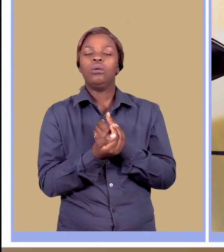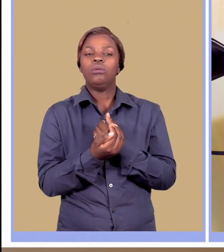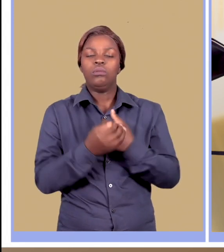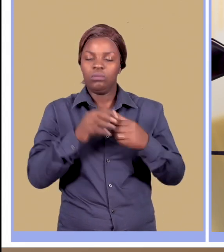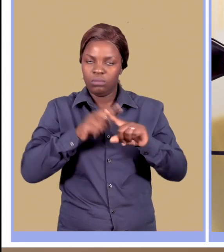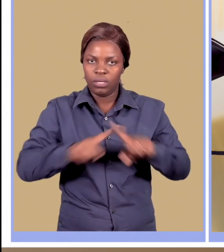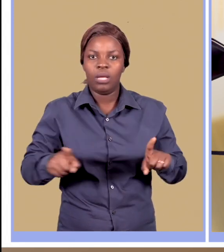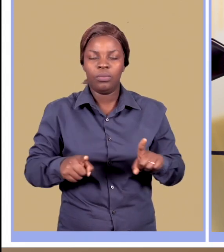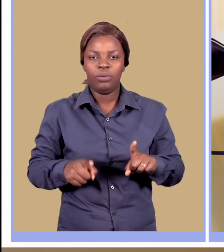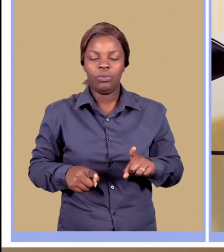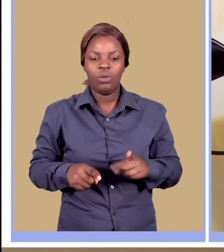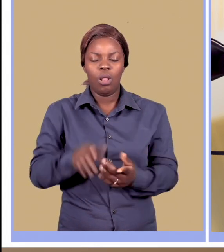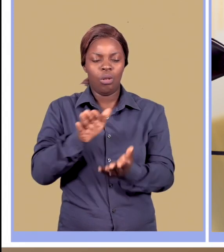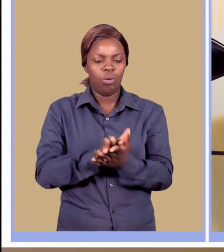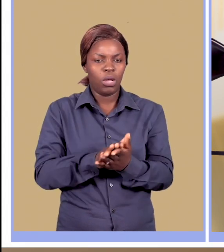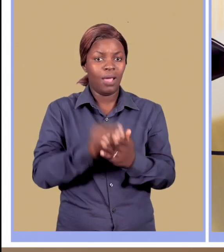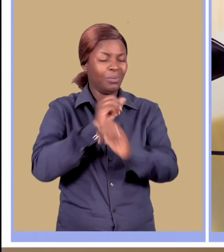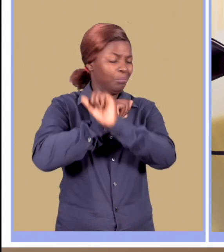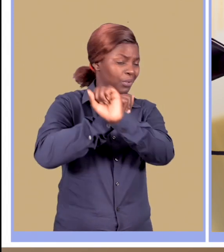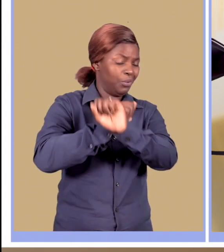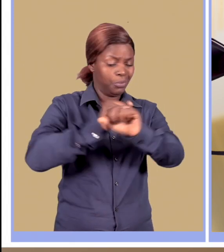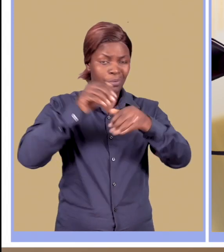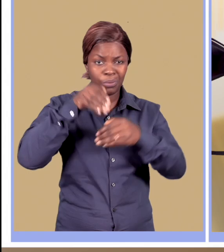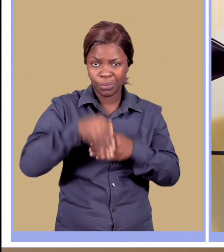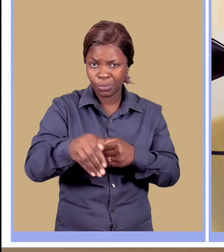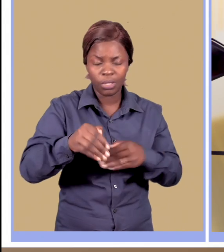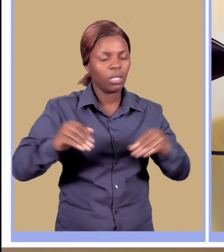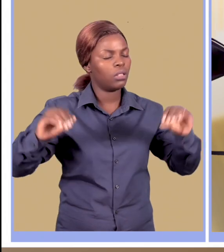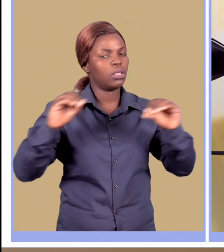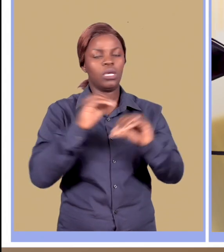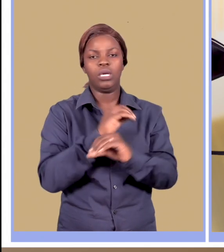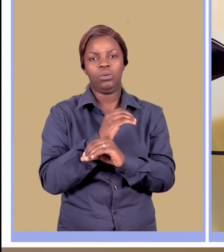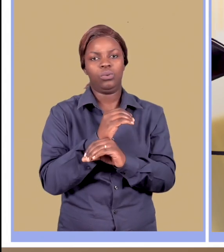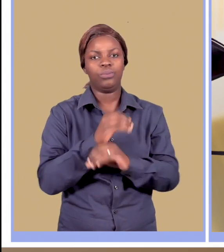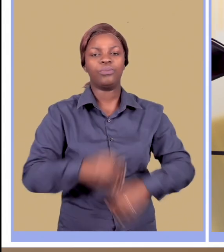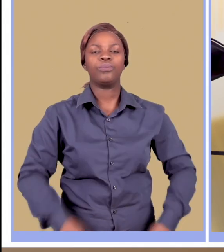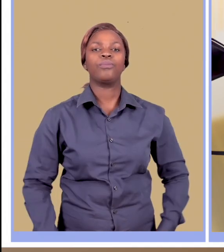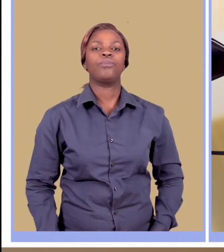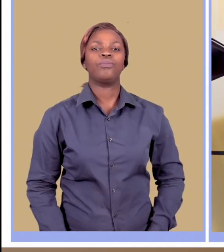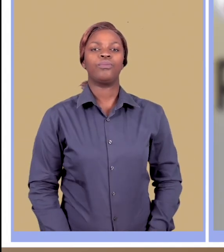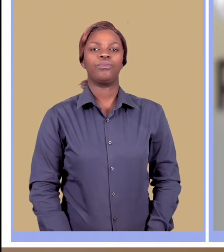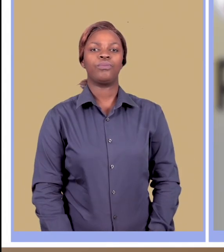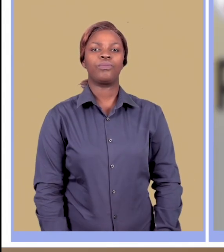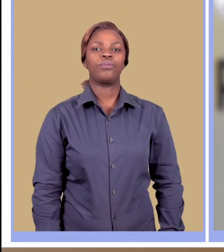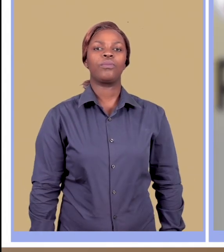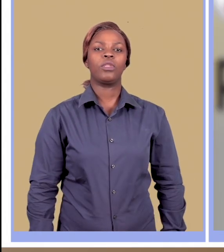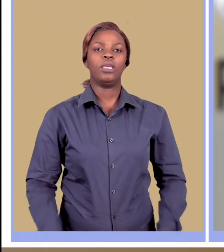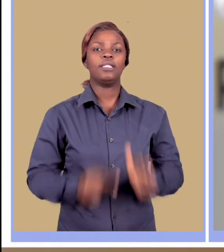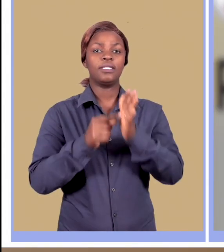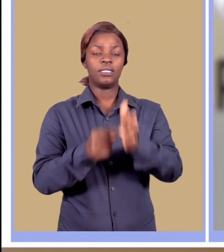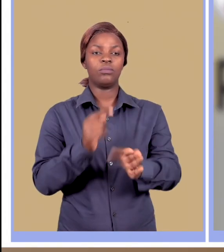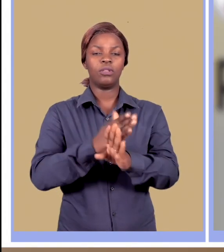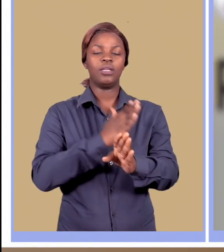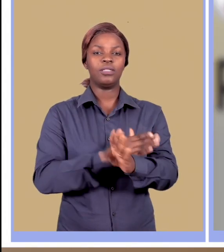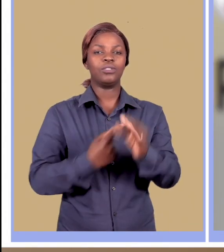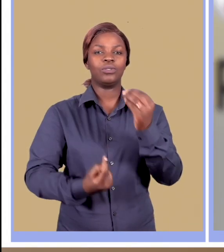recuando para sítios seguros e não ficar expostos nos sítios de difícil acesso. Tivemos casos,